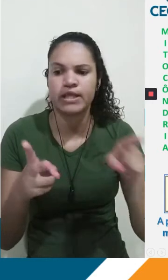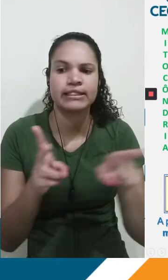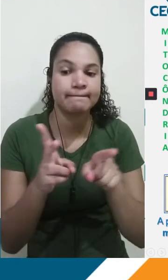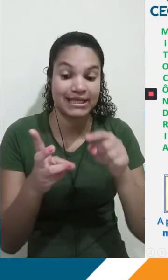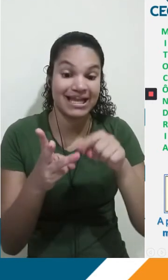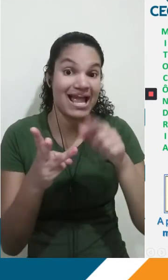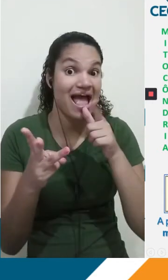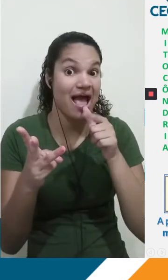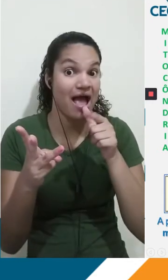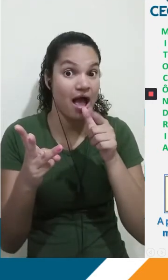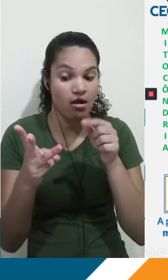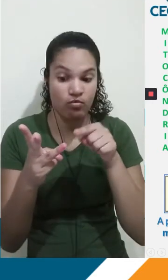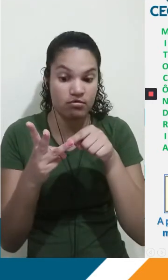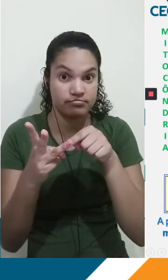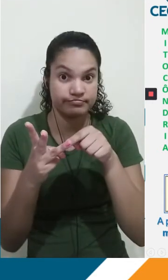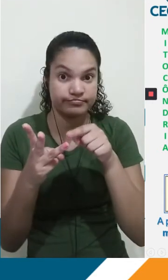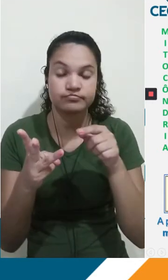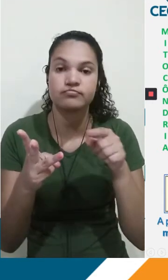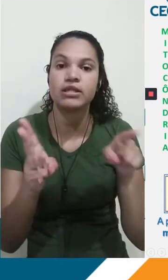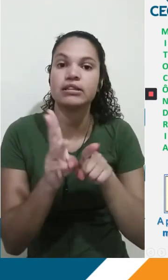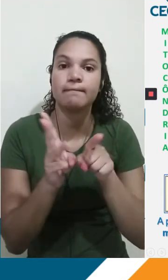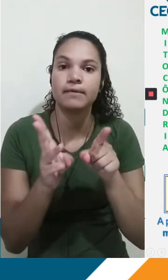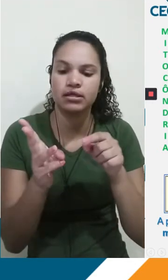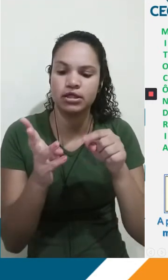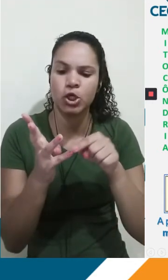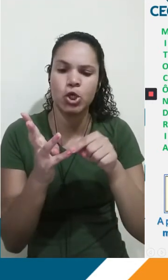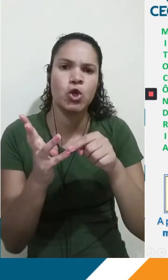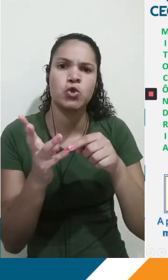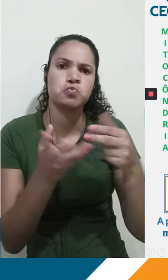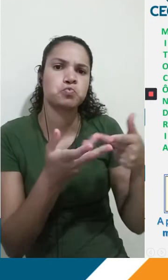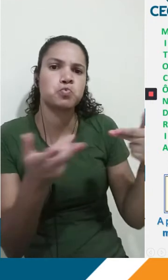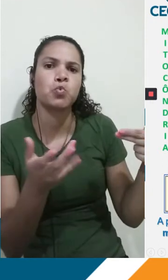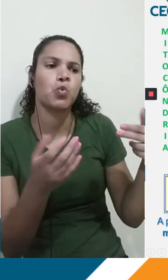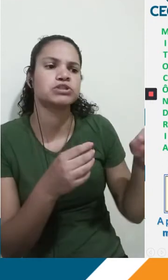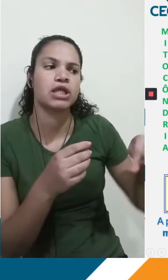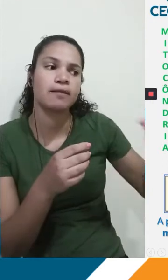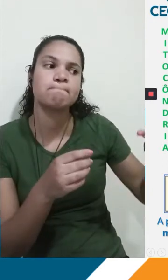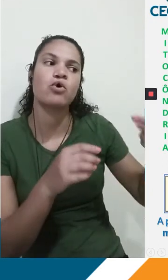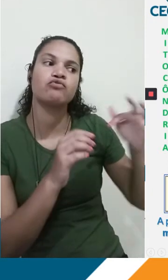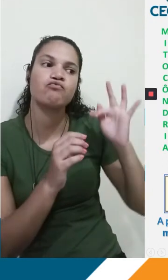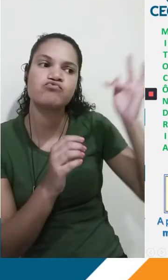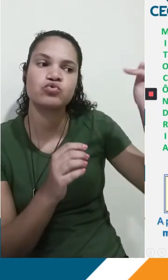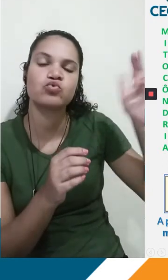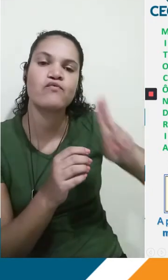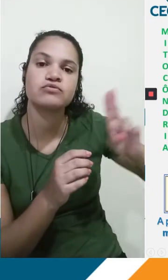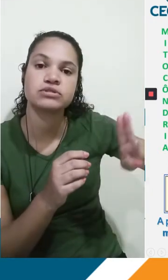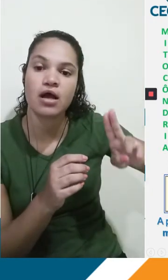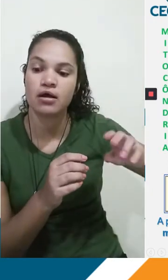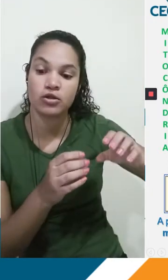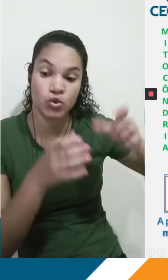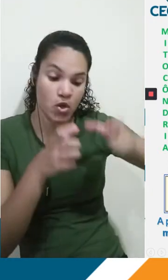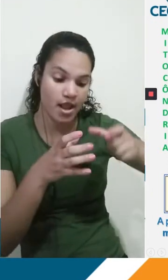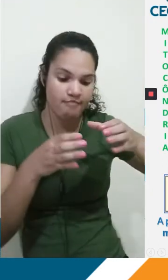liberação de água e de compostos intermediários que vão ser usados nas chamadas